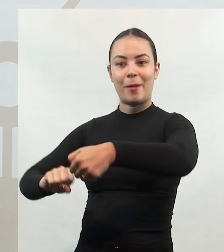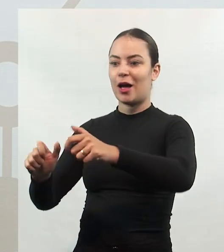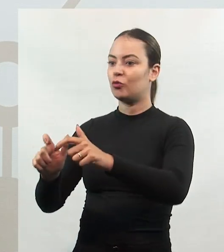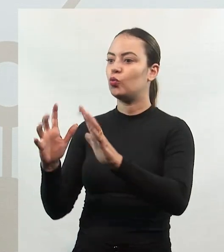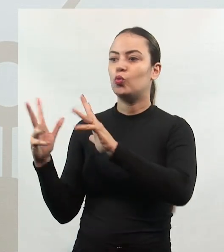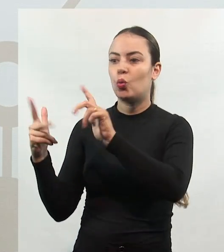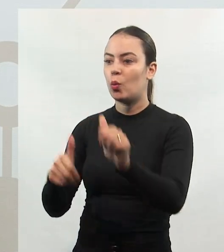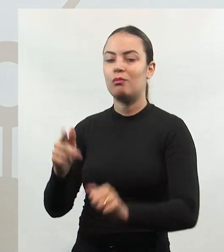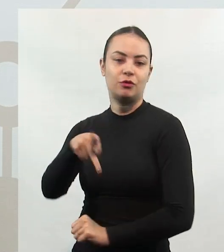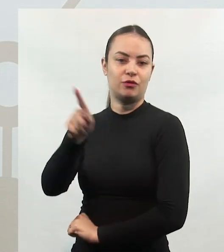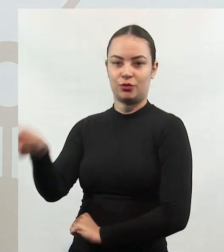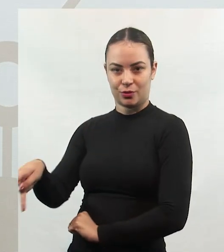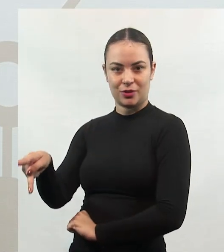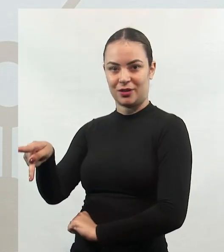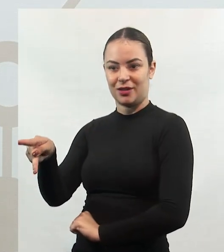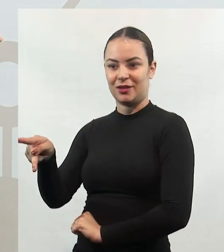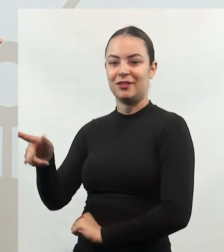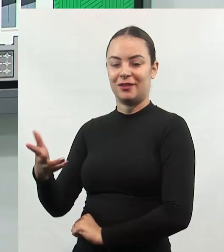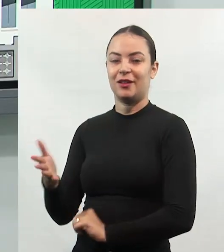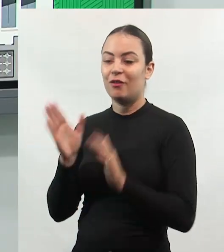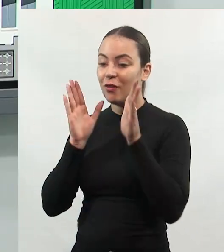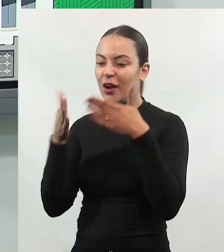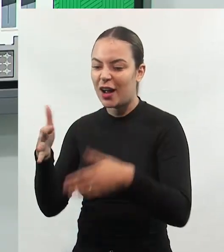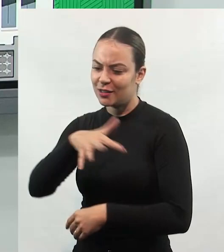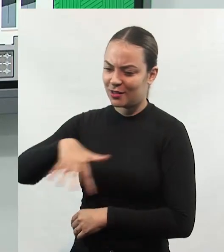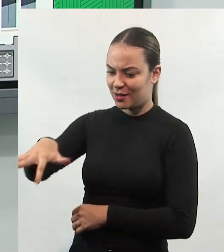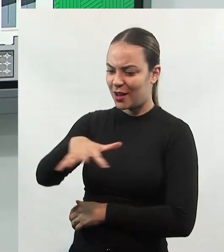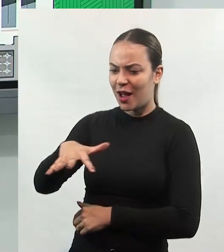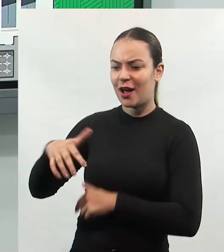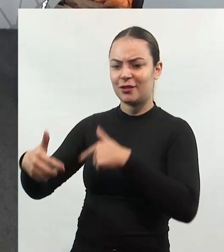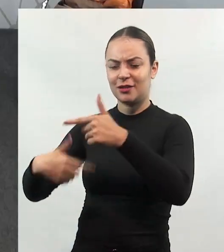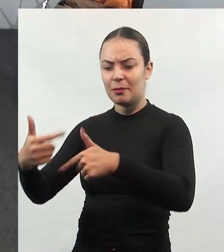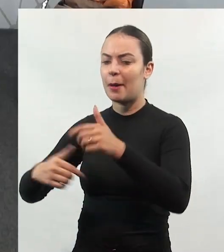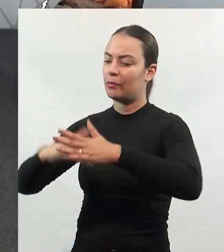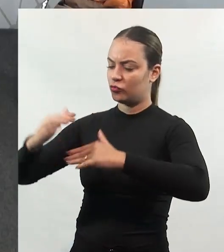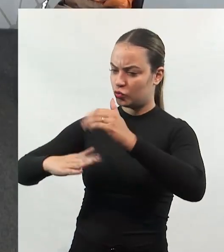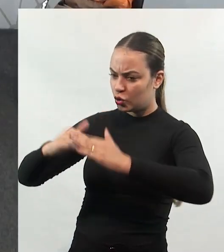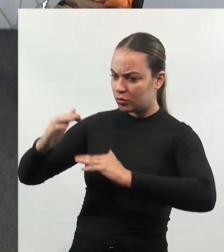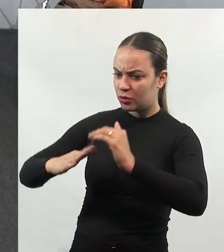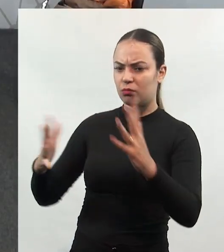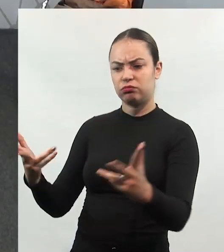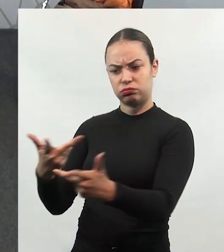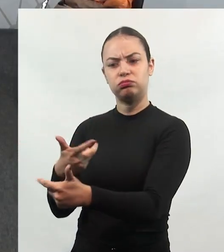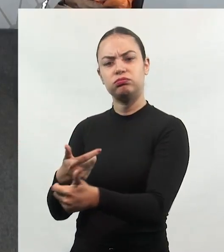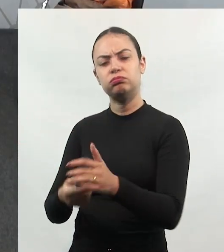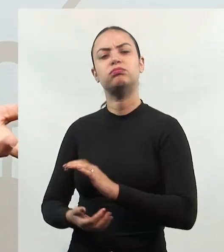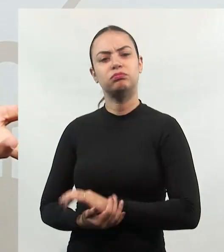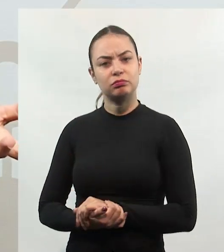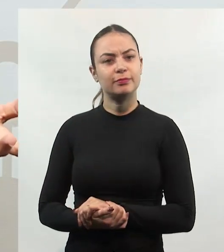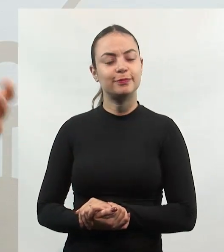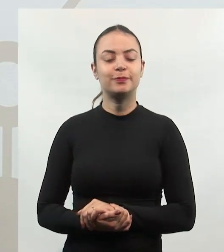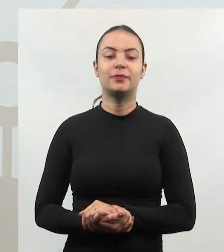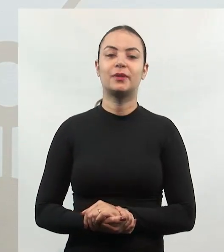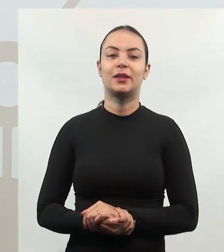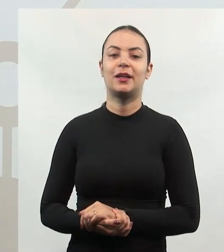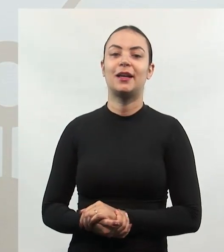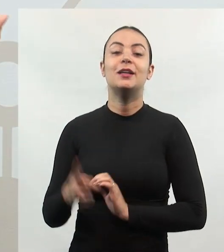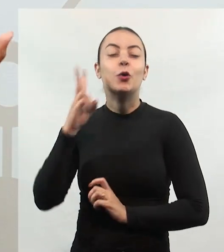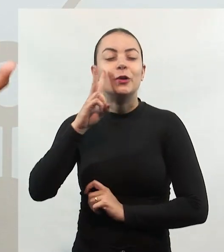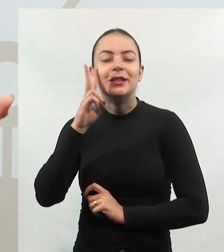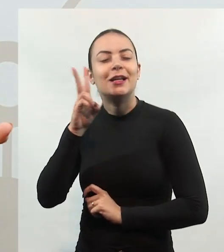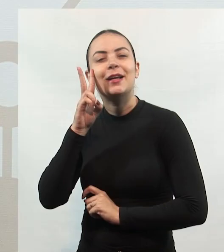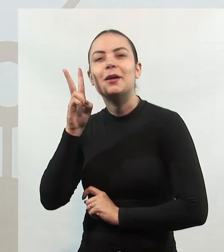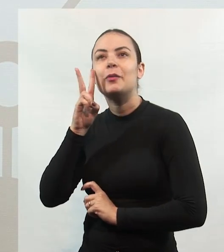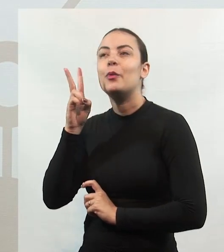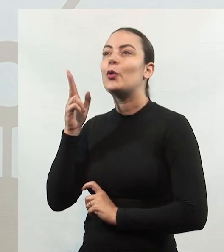mais me lembro, assim, é deles se importarem, sabe? Assim, a gente pensar, por que é que você está faltando tanto à aula? O seu nome foi para o